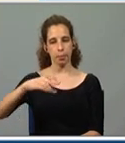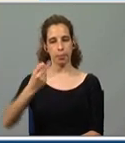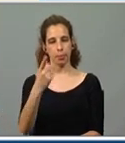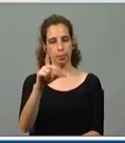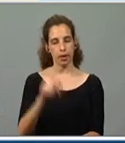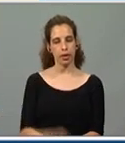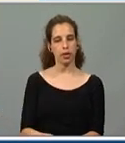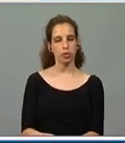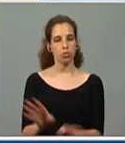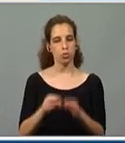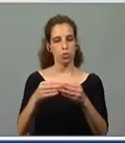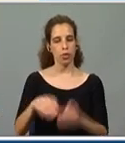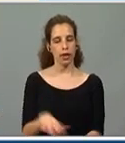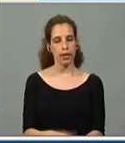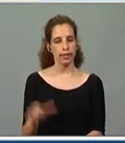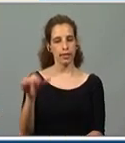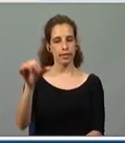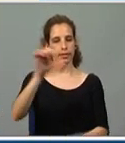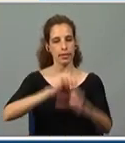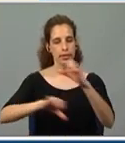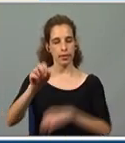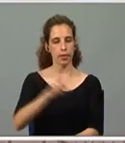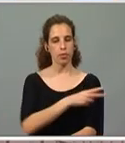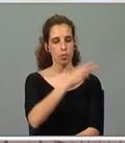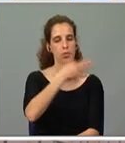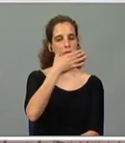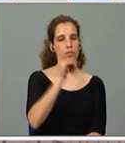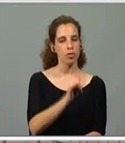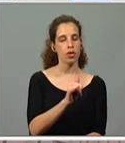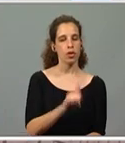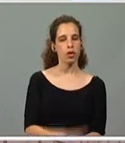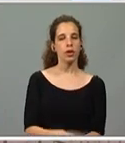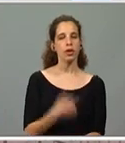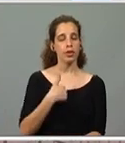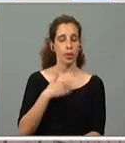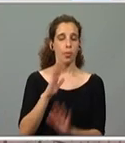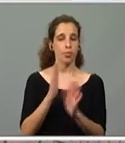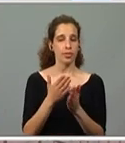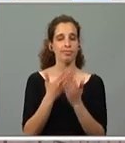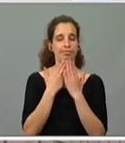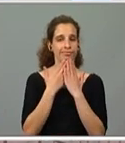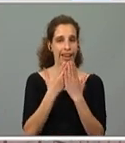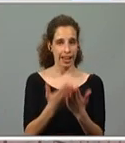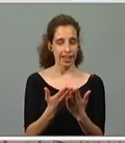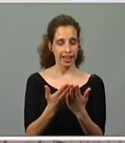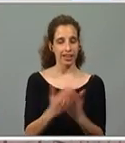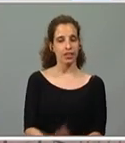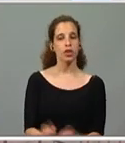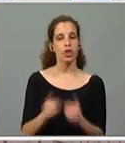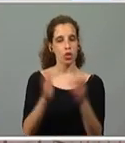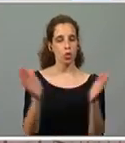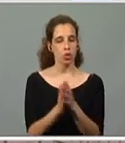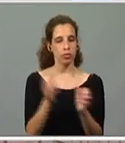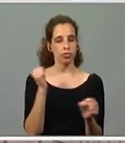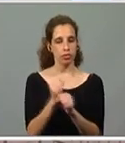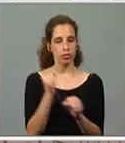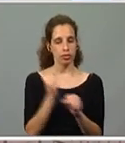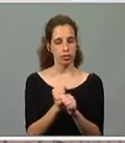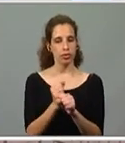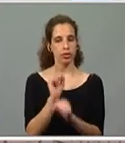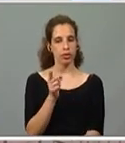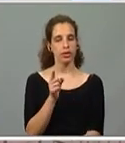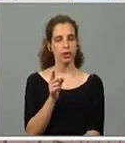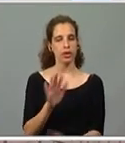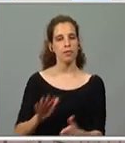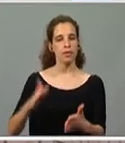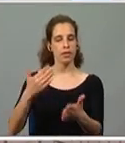Química da Universidade de Évora, e aos quais eu tenho que agradecer todo o trabalho que aqui